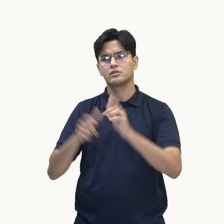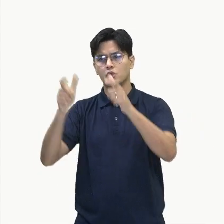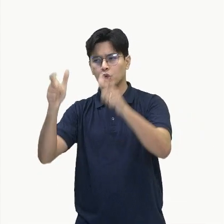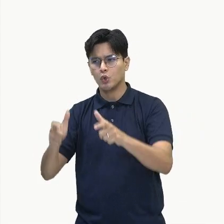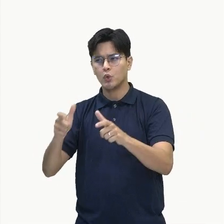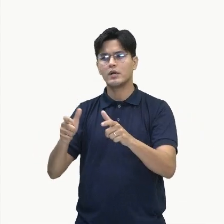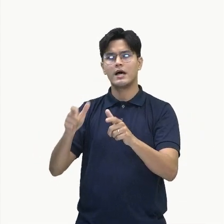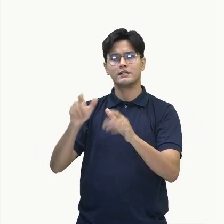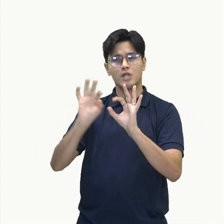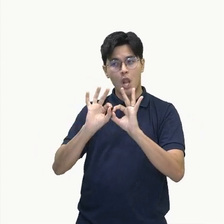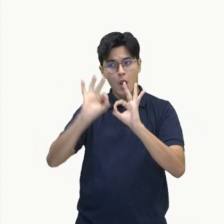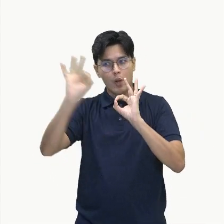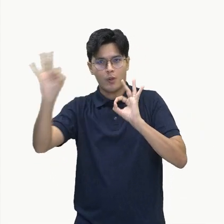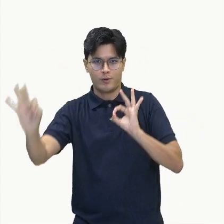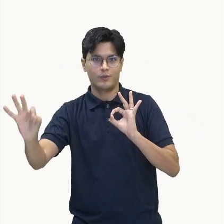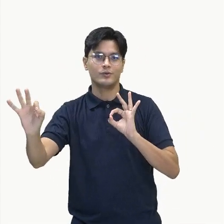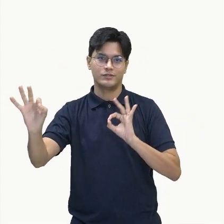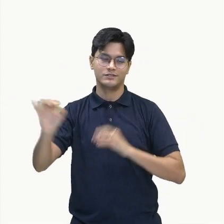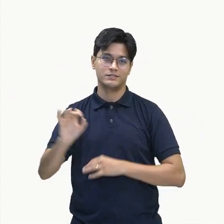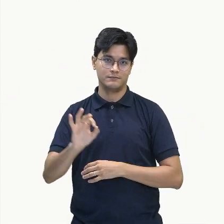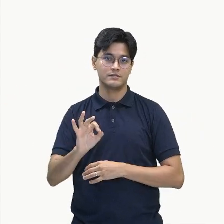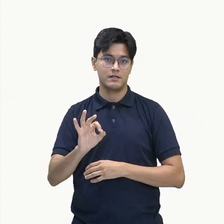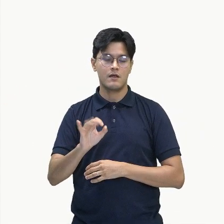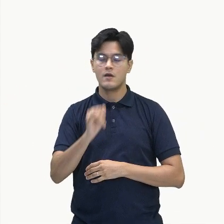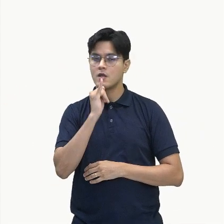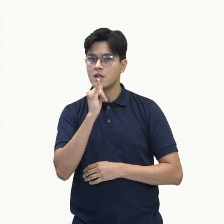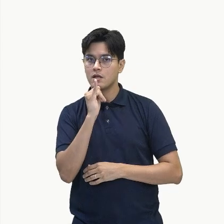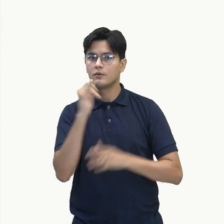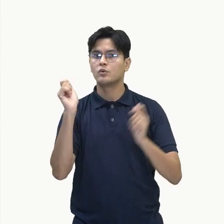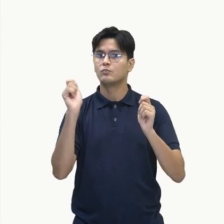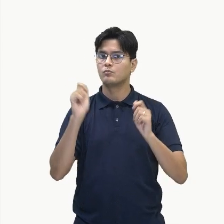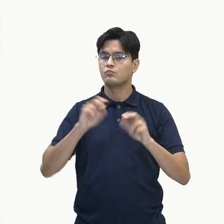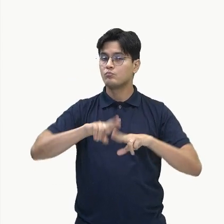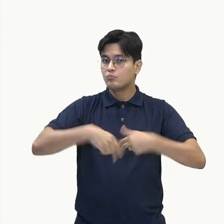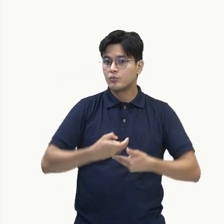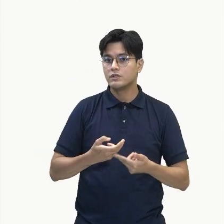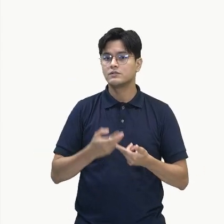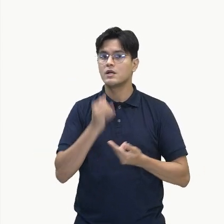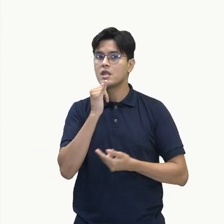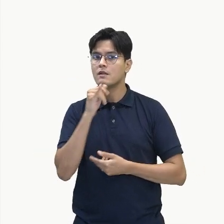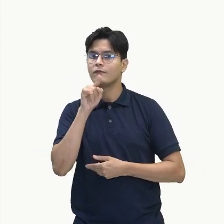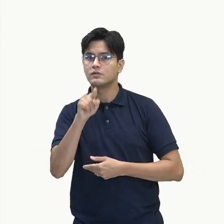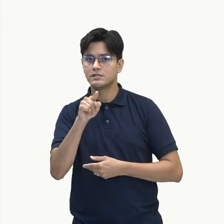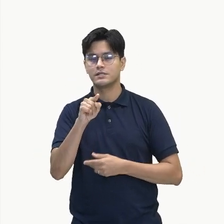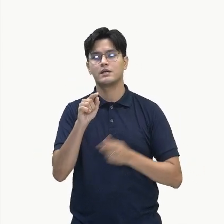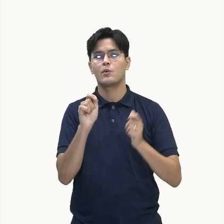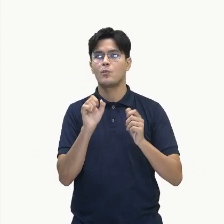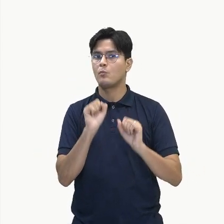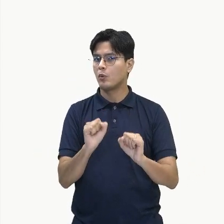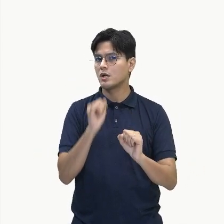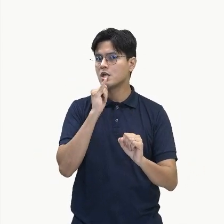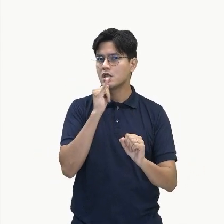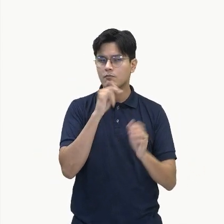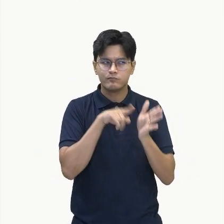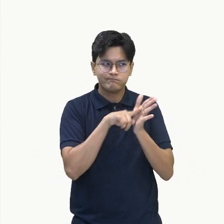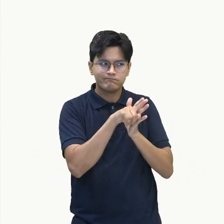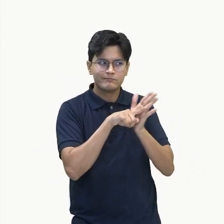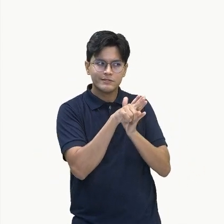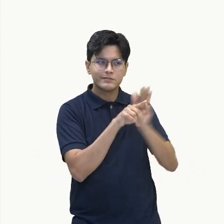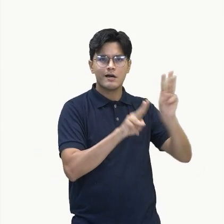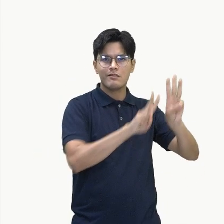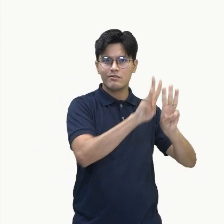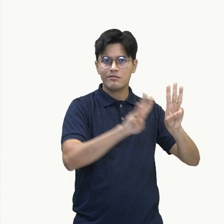por isso que você consegue abrir um app ali que vende produtos, né, que vende roupa, por exemplo, e consumir